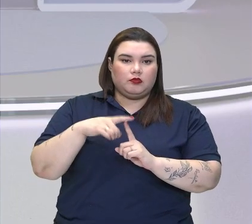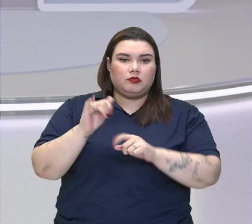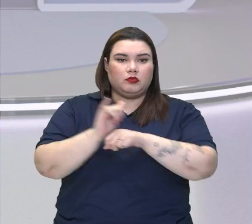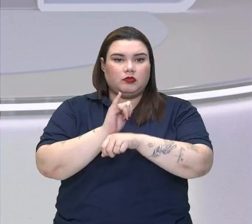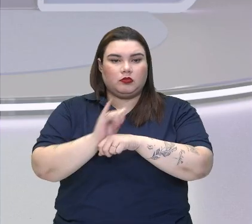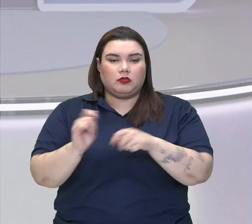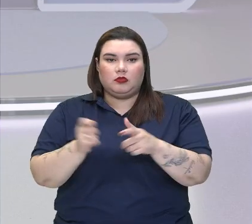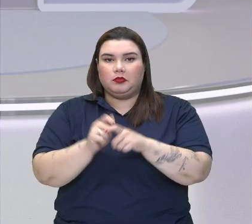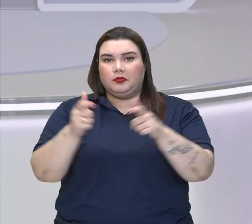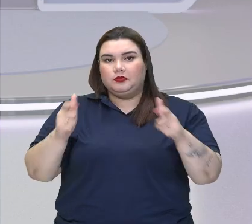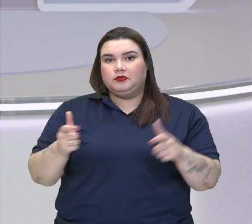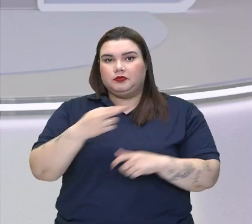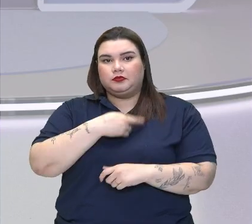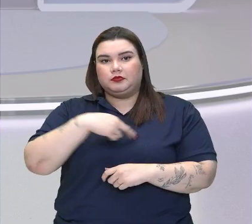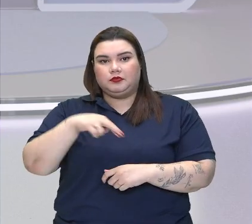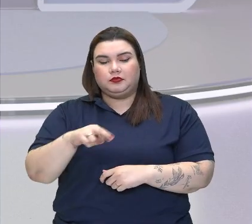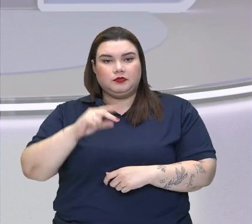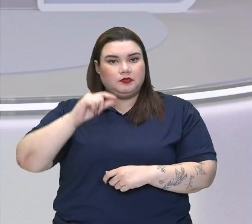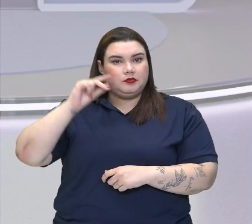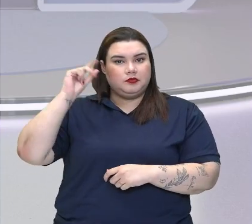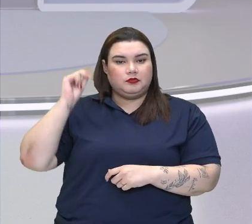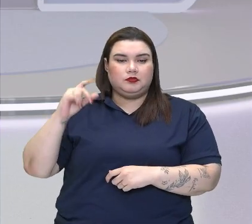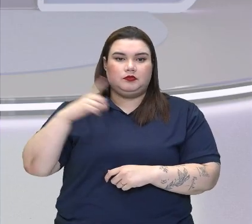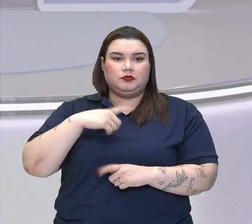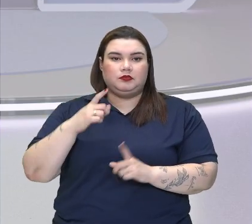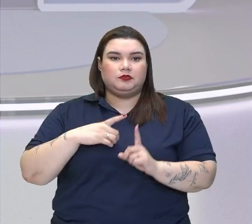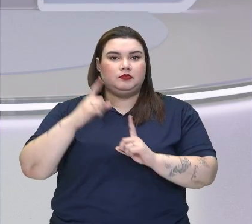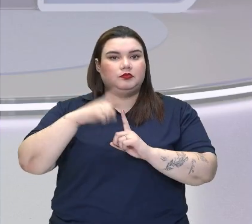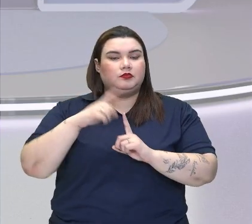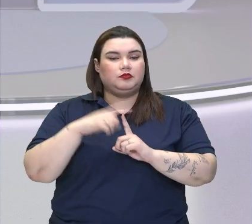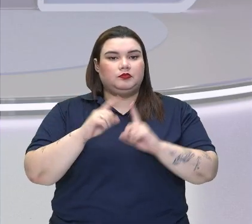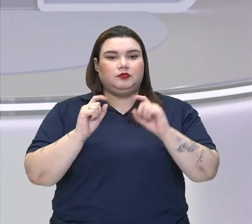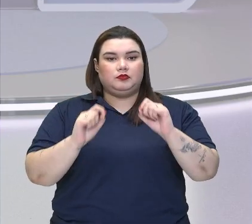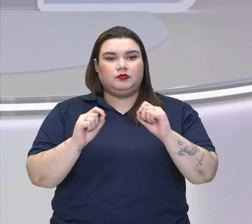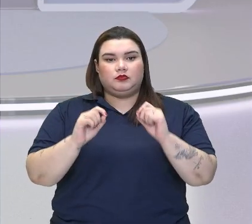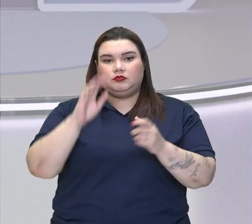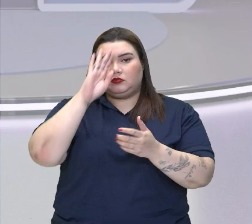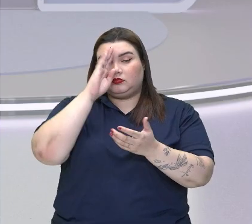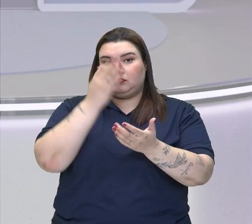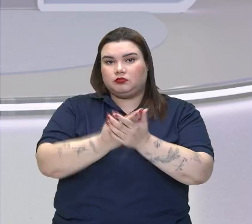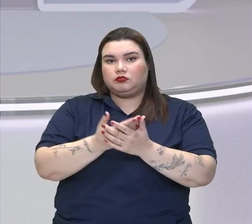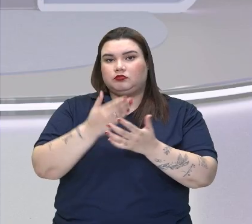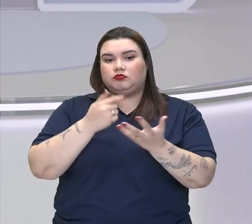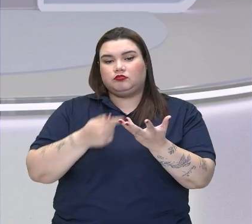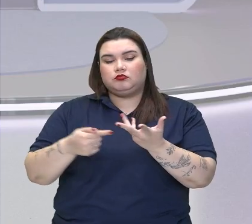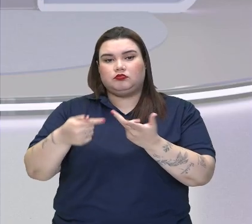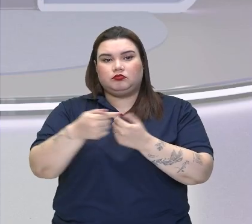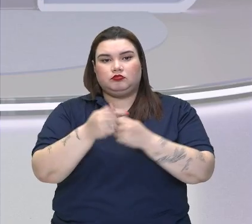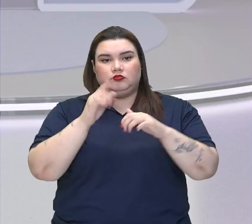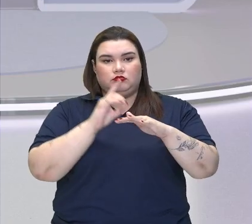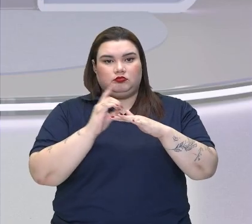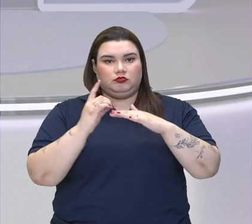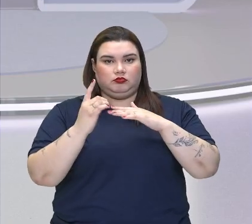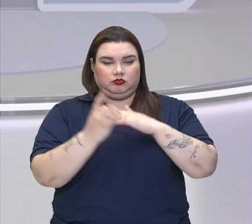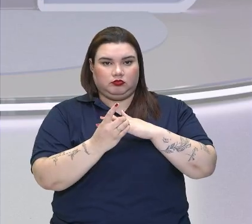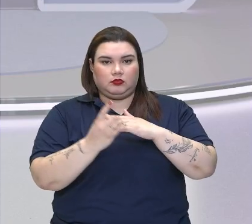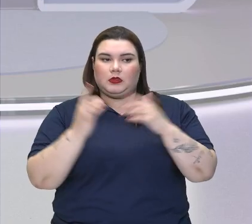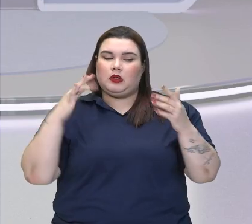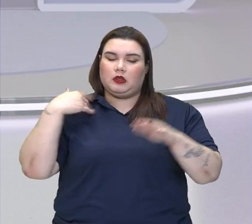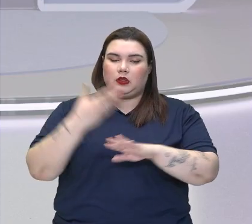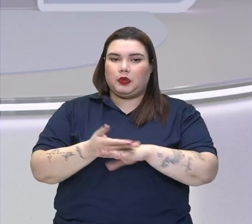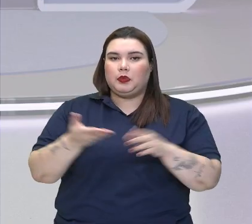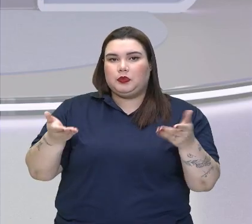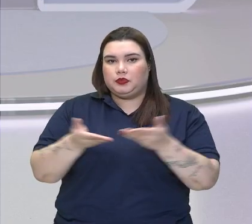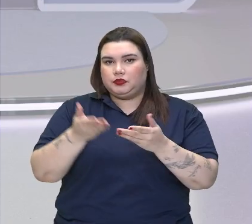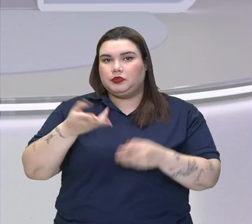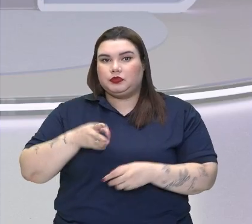grande maioria das religiões antigas eram politeístas, ou seja, acreditavam e ainda acreditam em